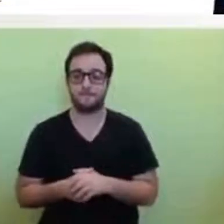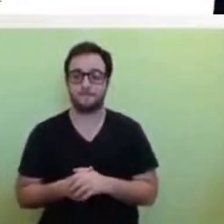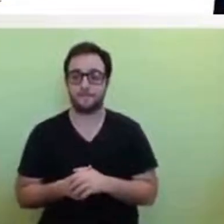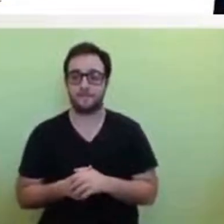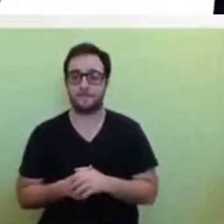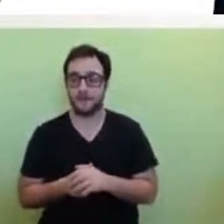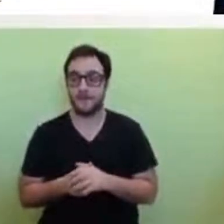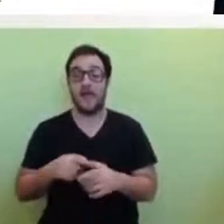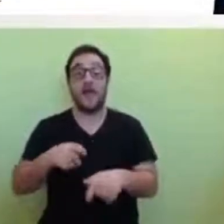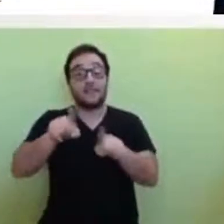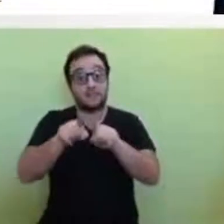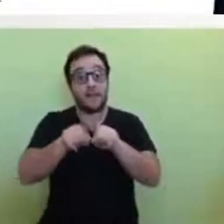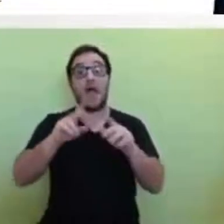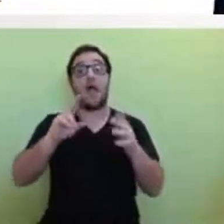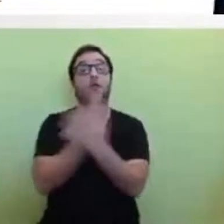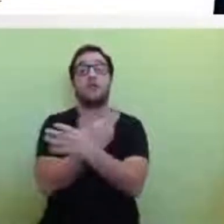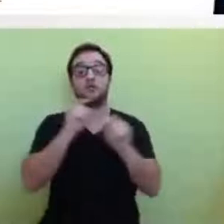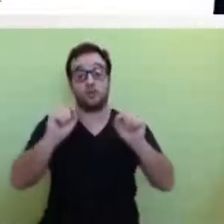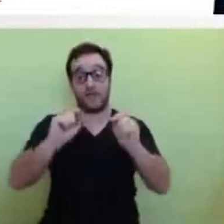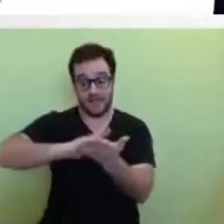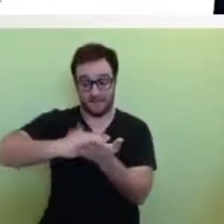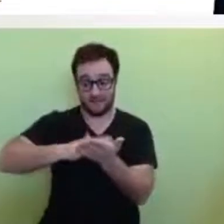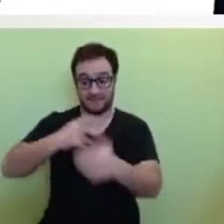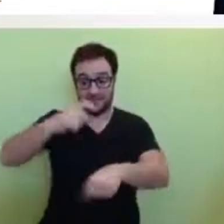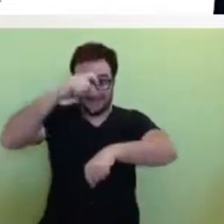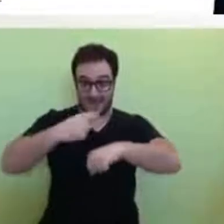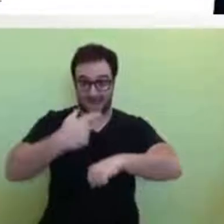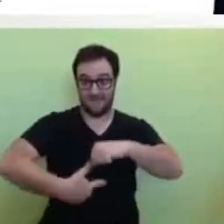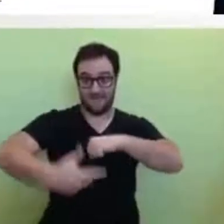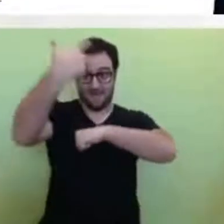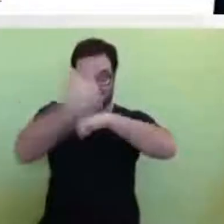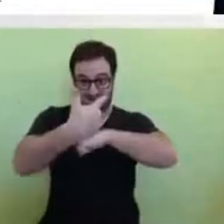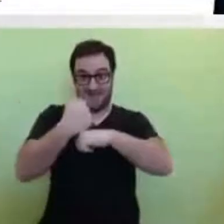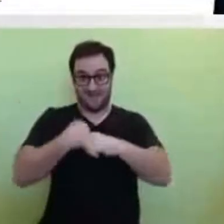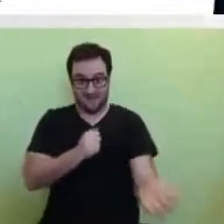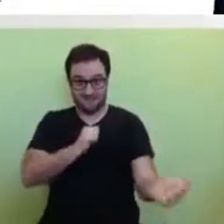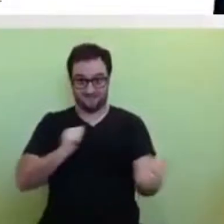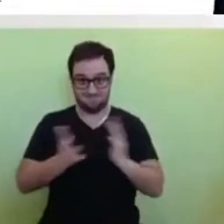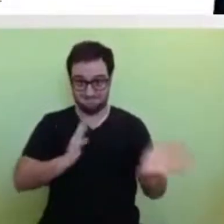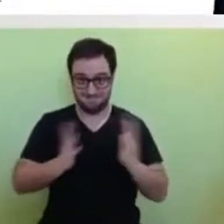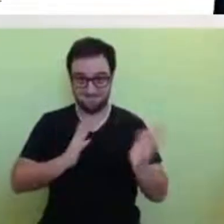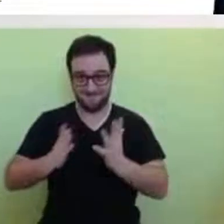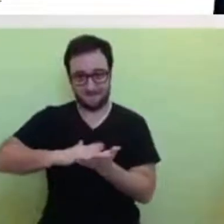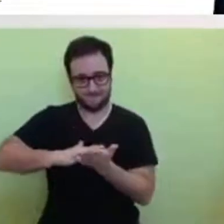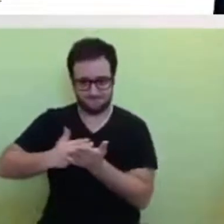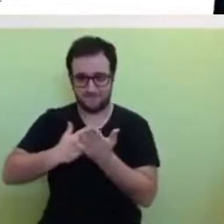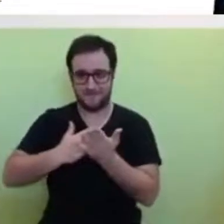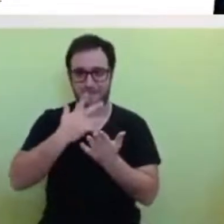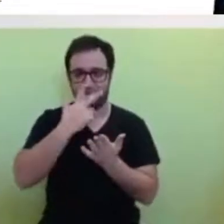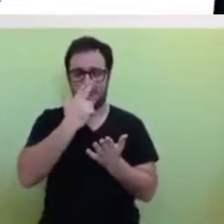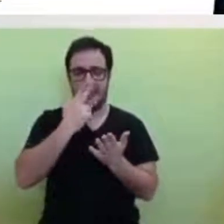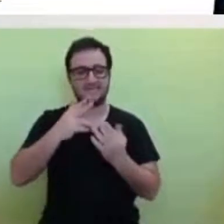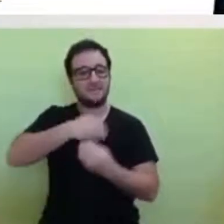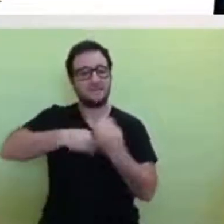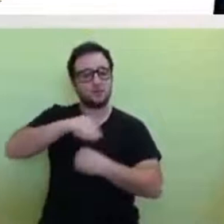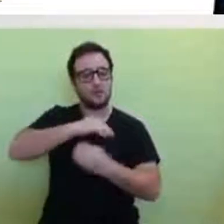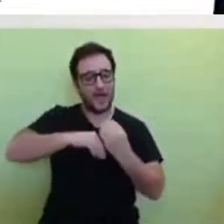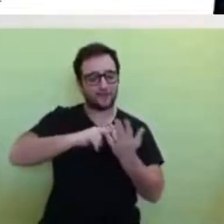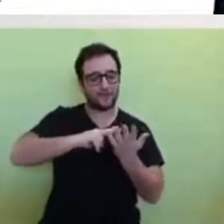o processo de tradução de língua de sinais que envolve vídeo, ele acaba sendo um processo misto de tradução e interpretação.